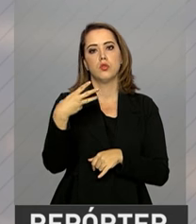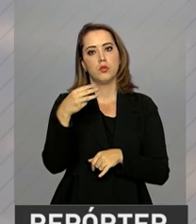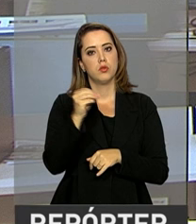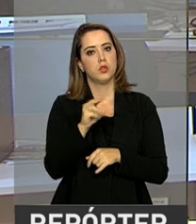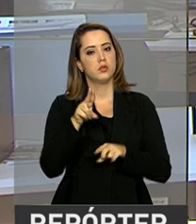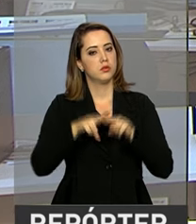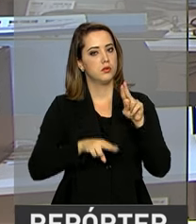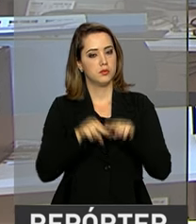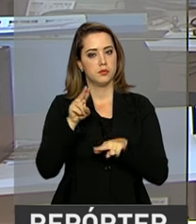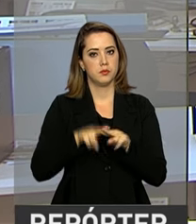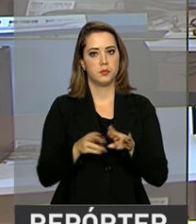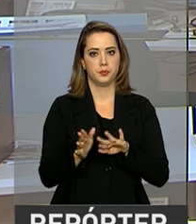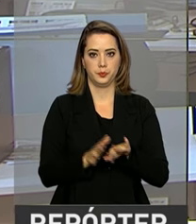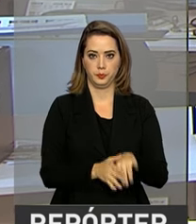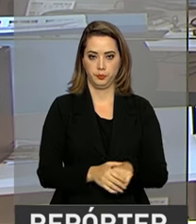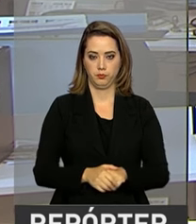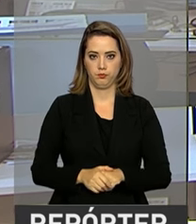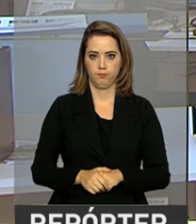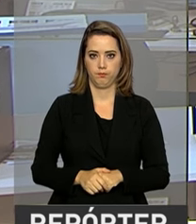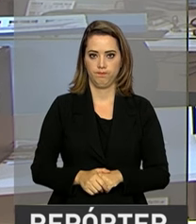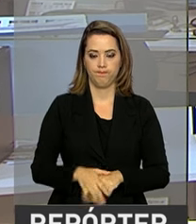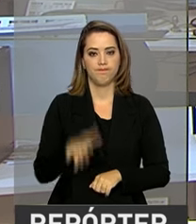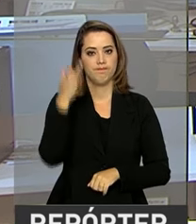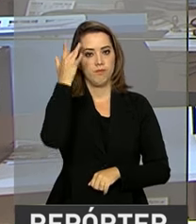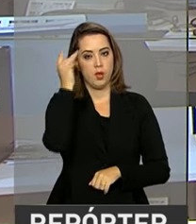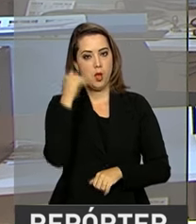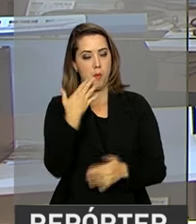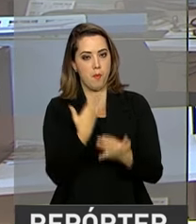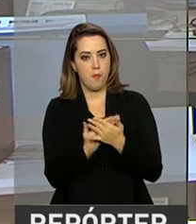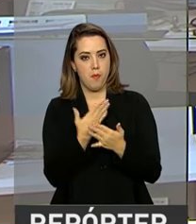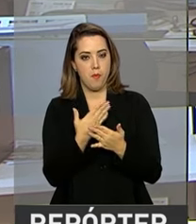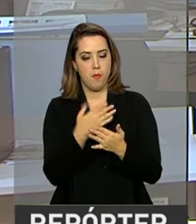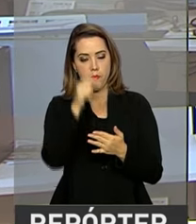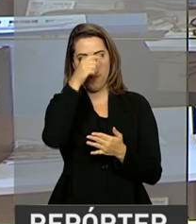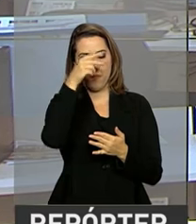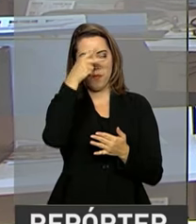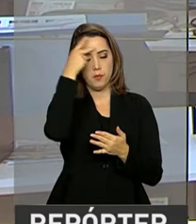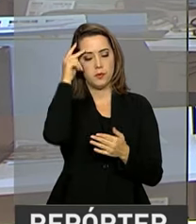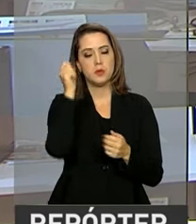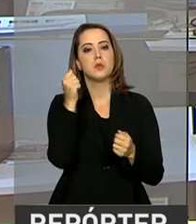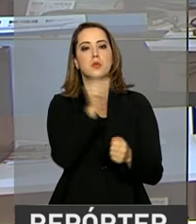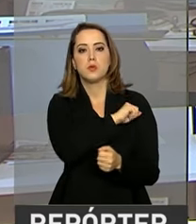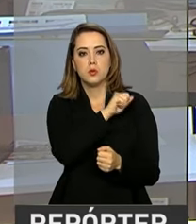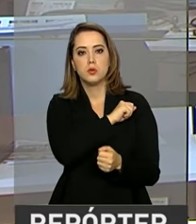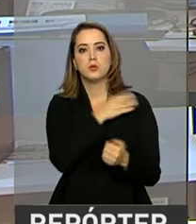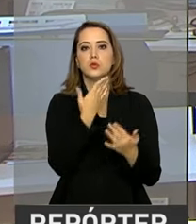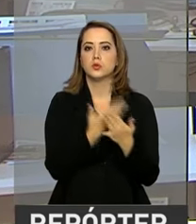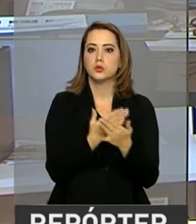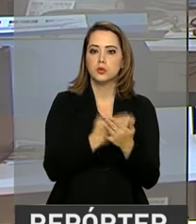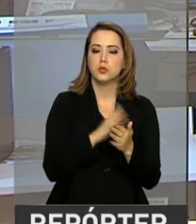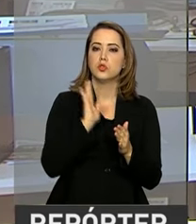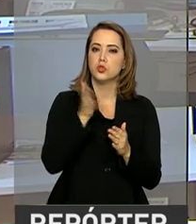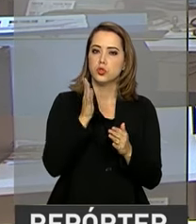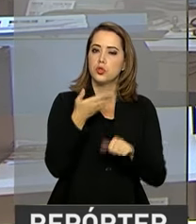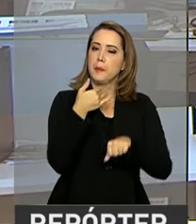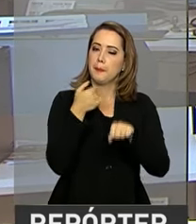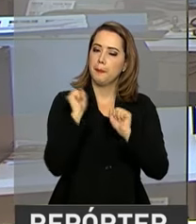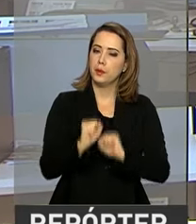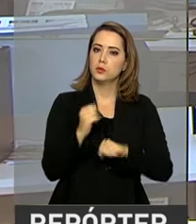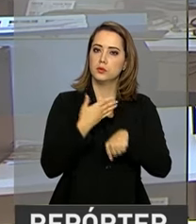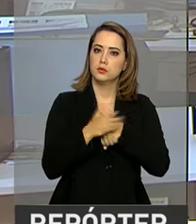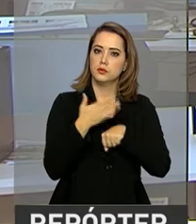de Junho amanhã os estudantes que vão fazer o Exame Nacional do Ensino Médio tem mais uma chance de de testar os